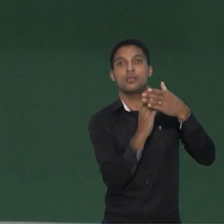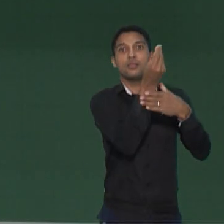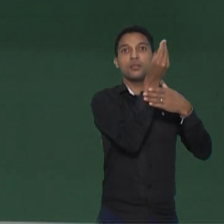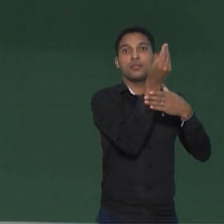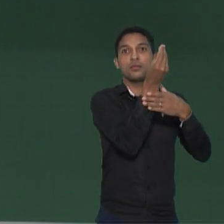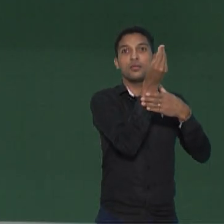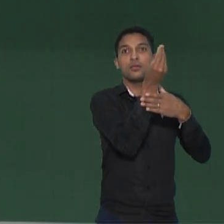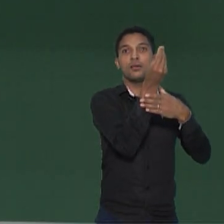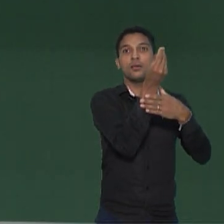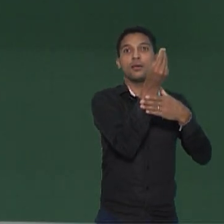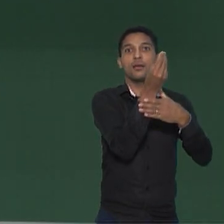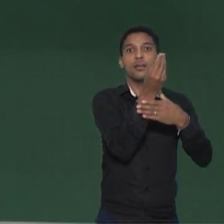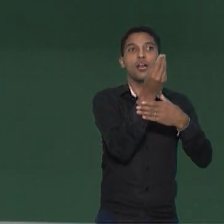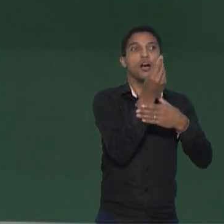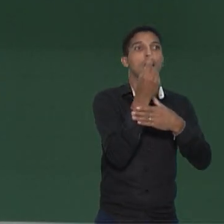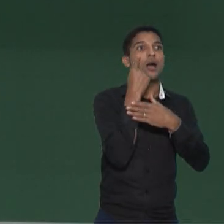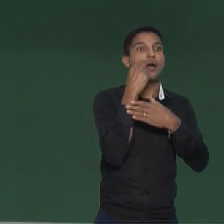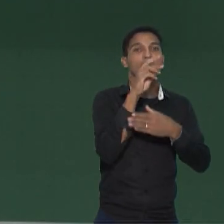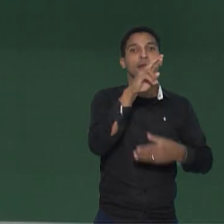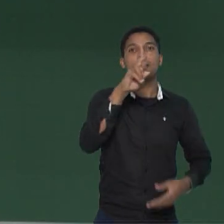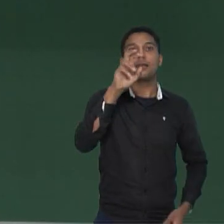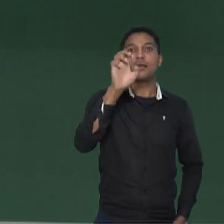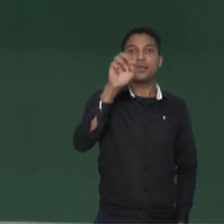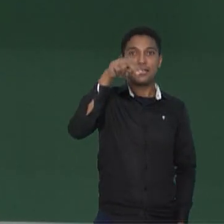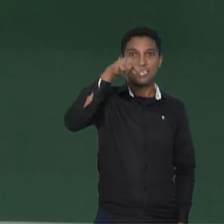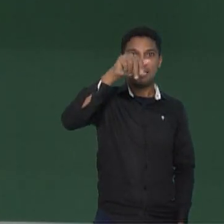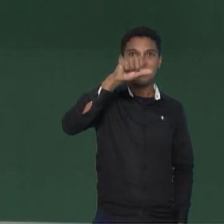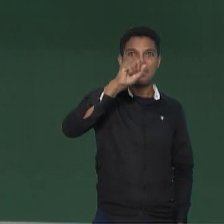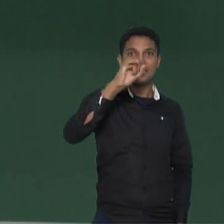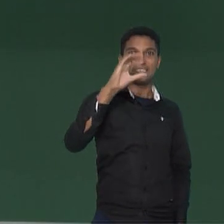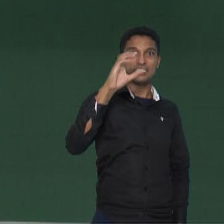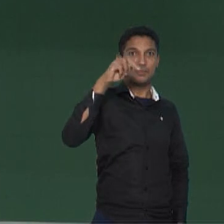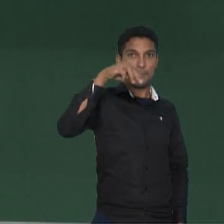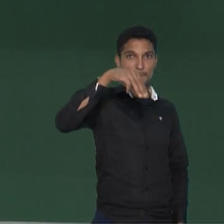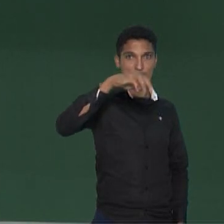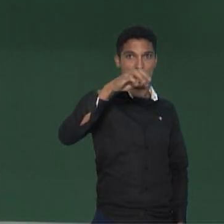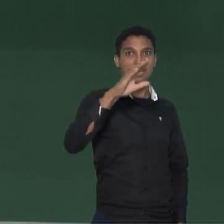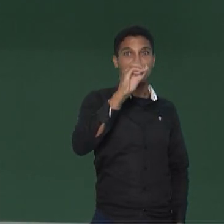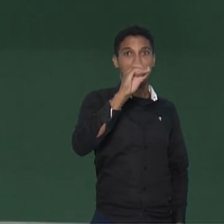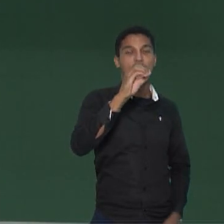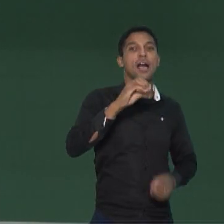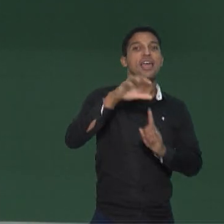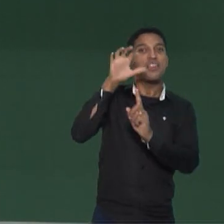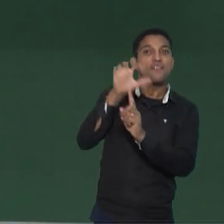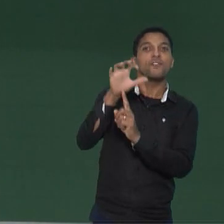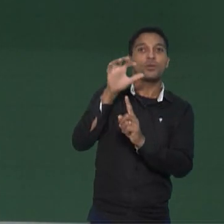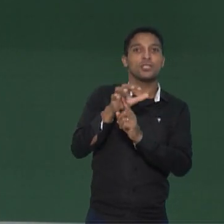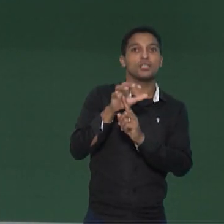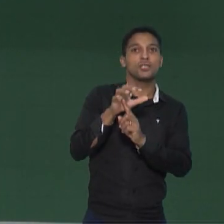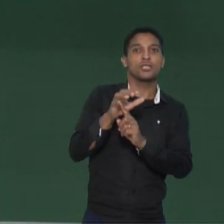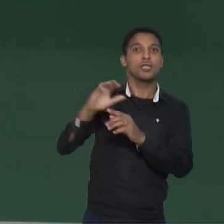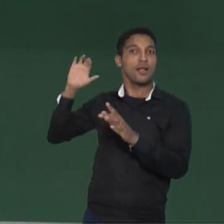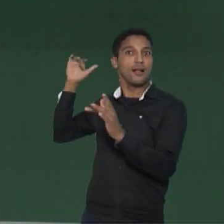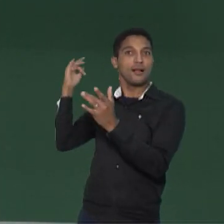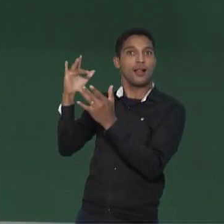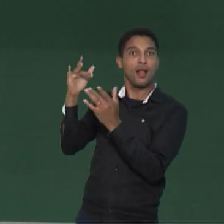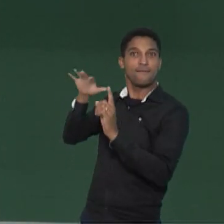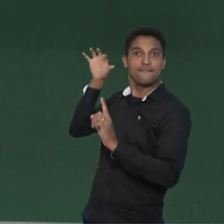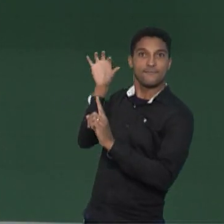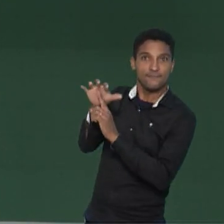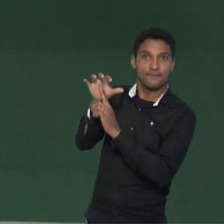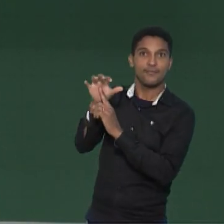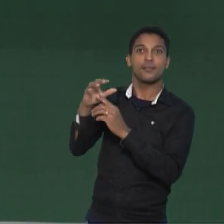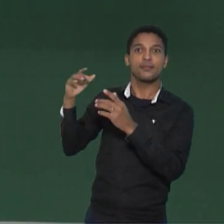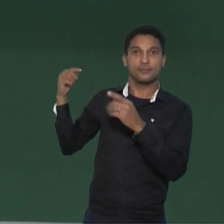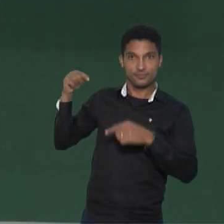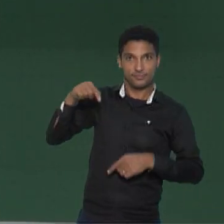tem um monte de carros, são grandes avenidas para servir de mural para essa arquitetura neoclassicista, tá?